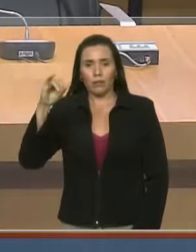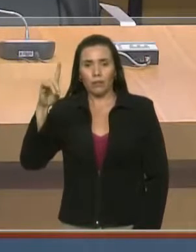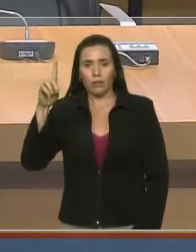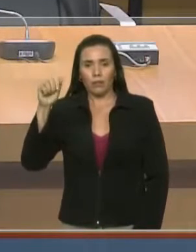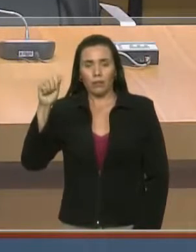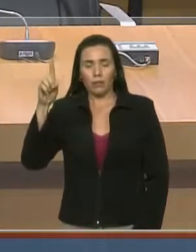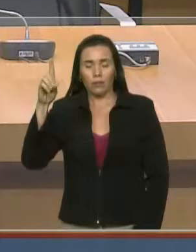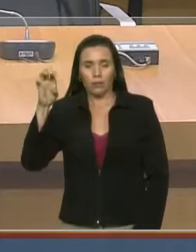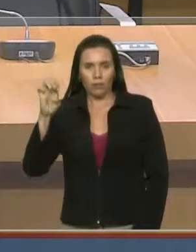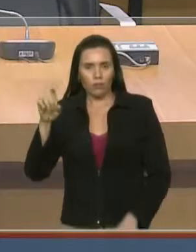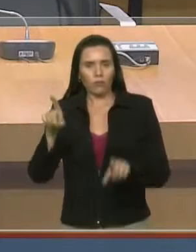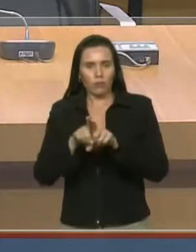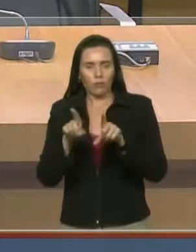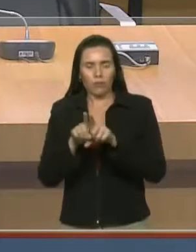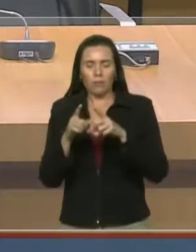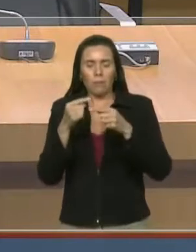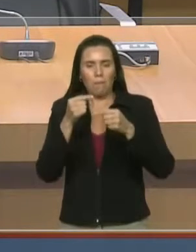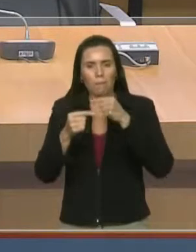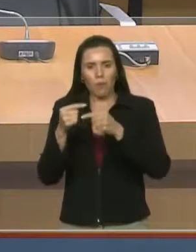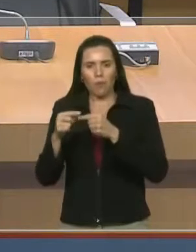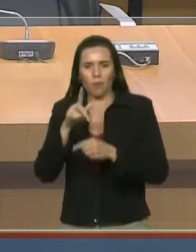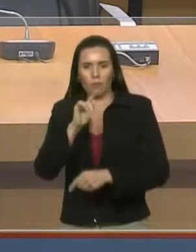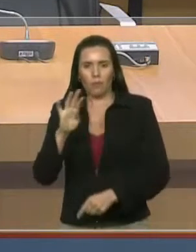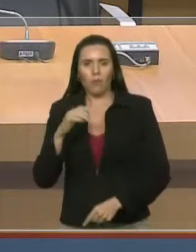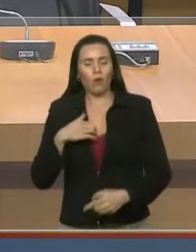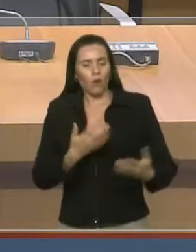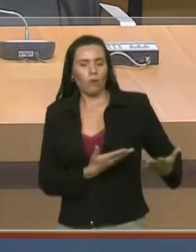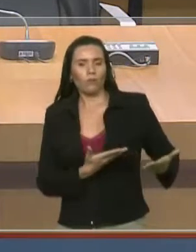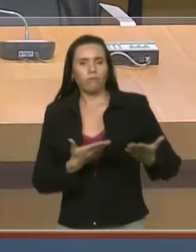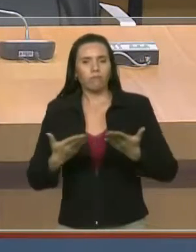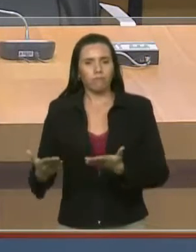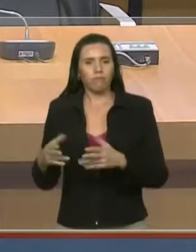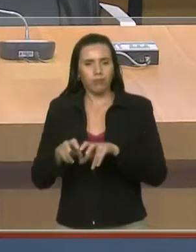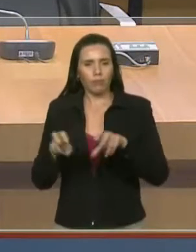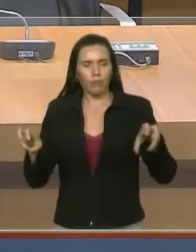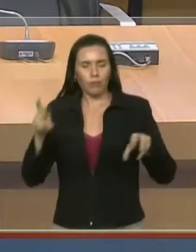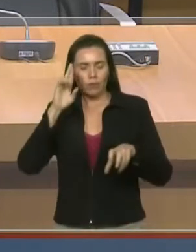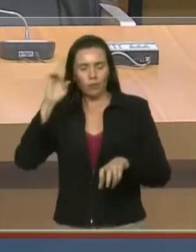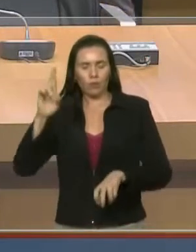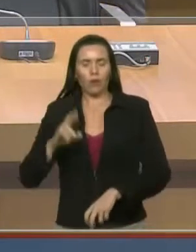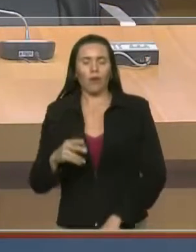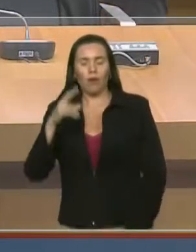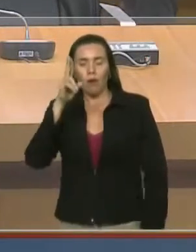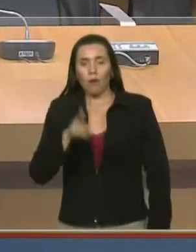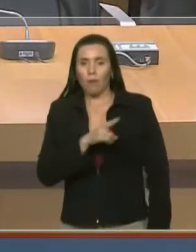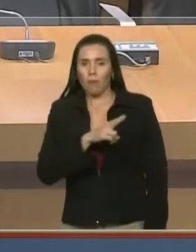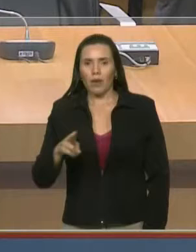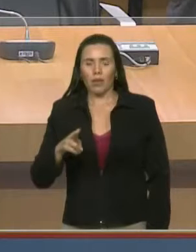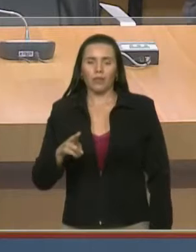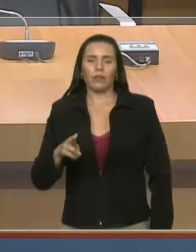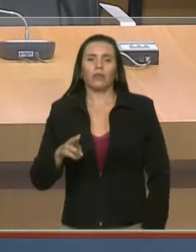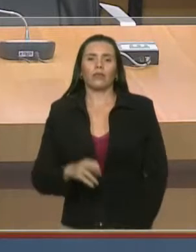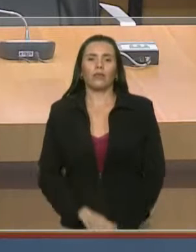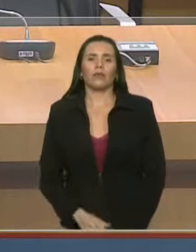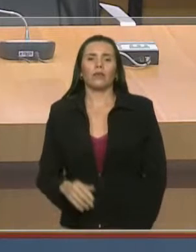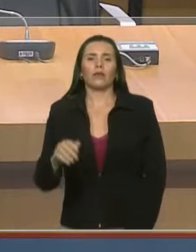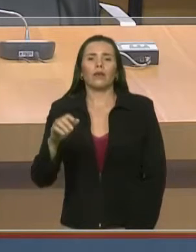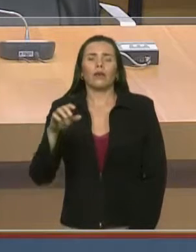Convido a compor a mesa Padre Crisantônio da Conceição Silva,